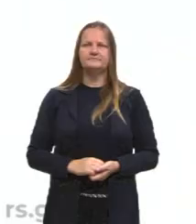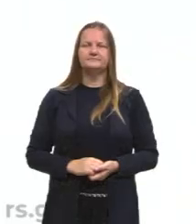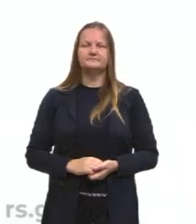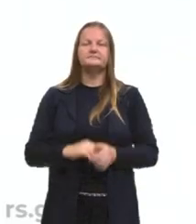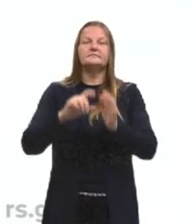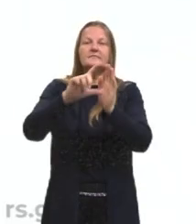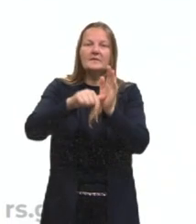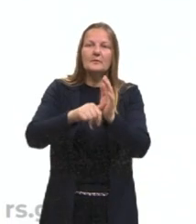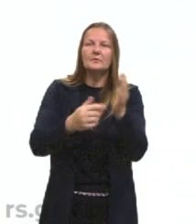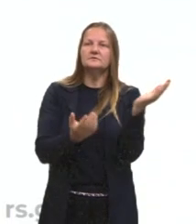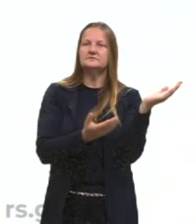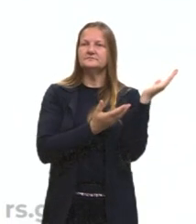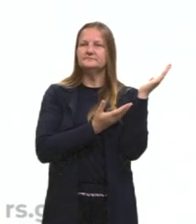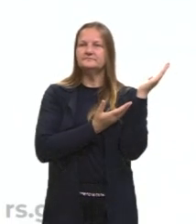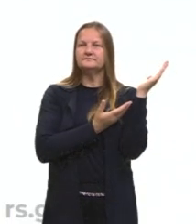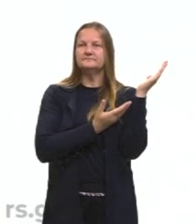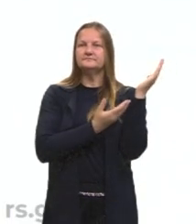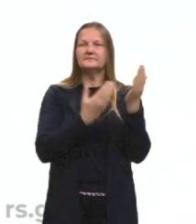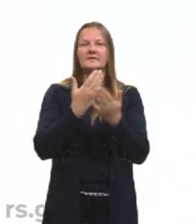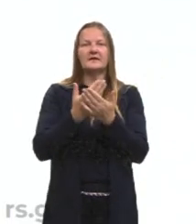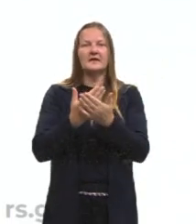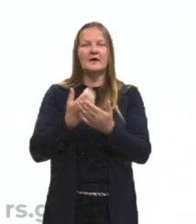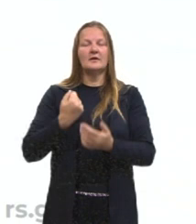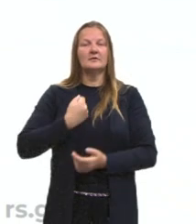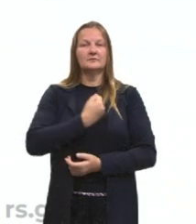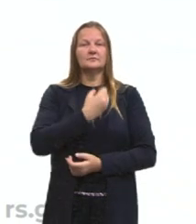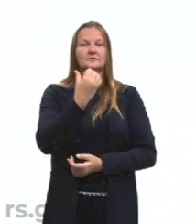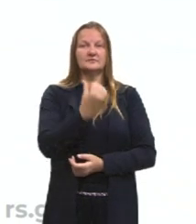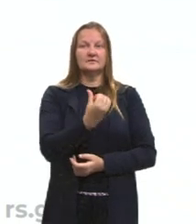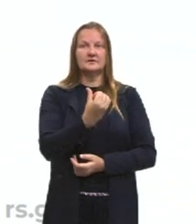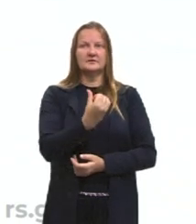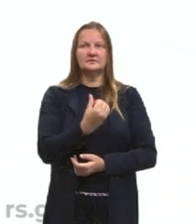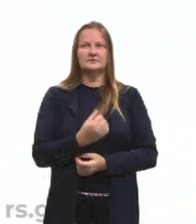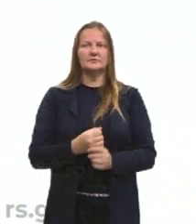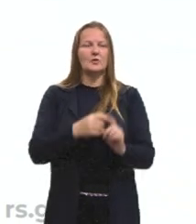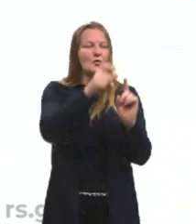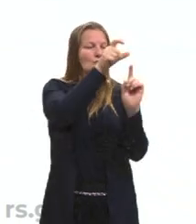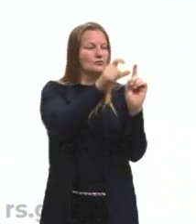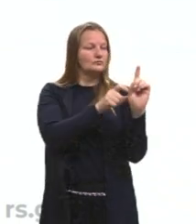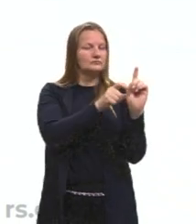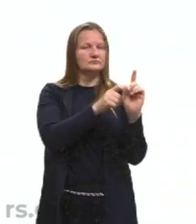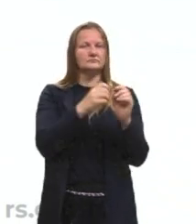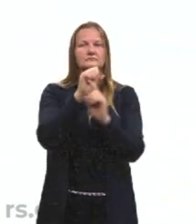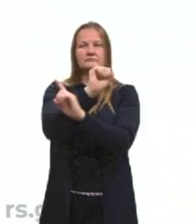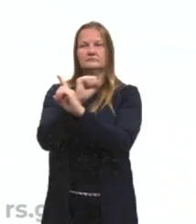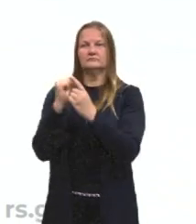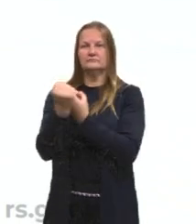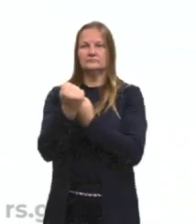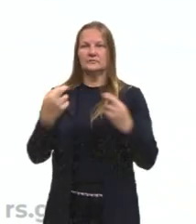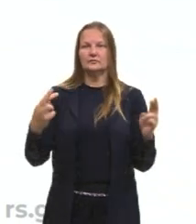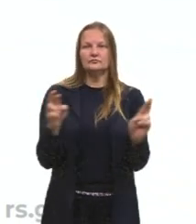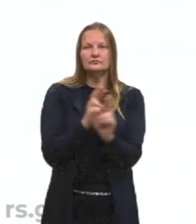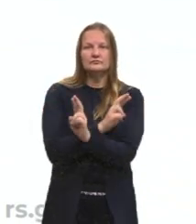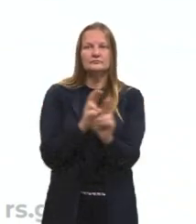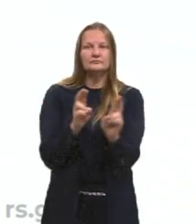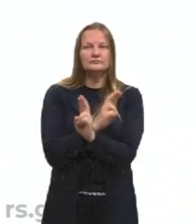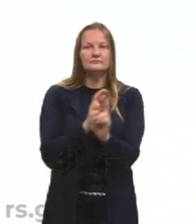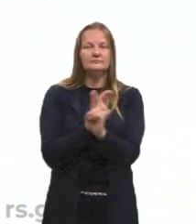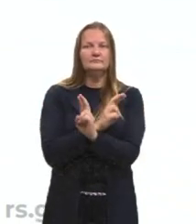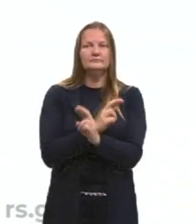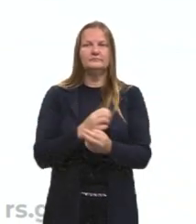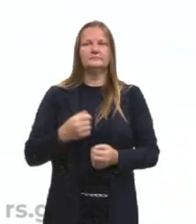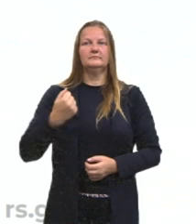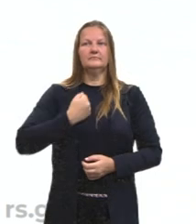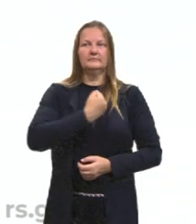na aula 6 a gente discutiu a questão do indivíduo e a sociedade também essa relação na